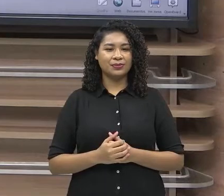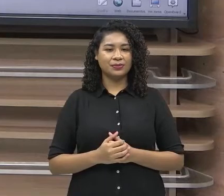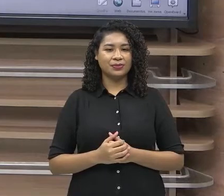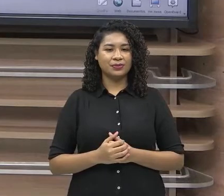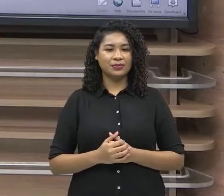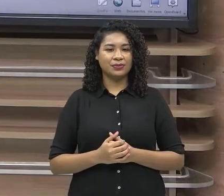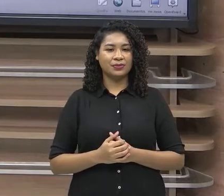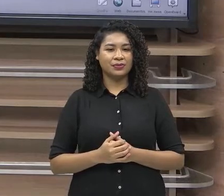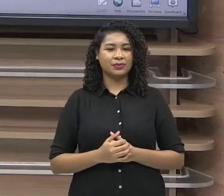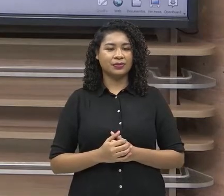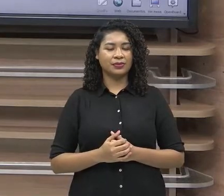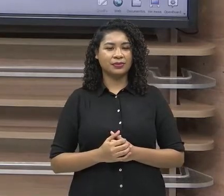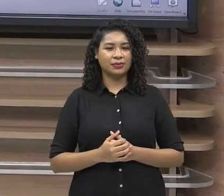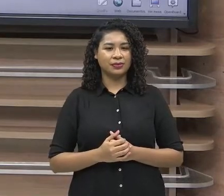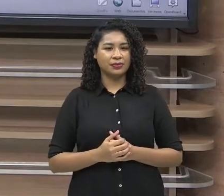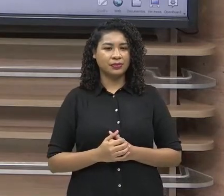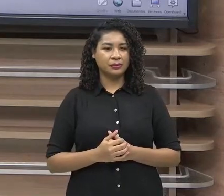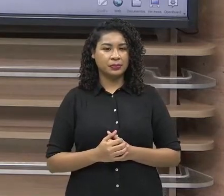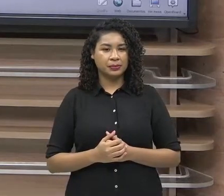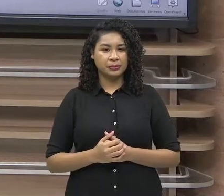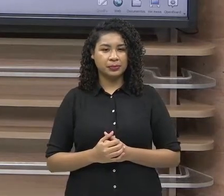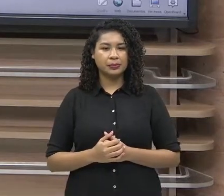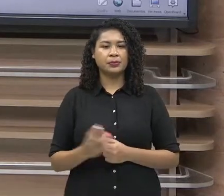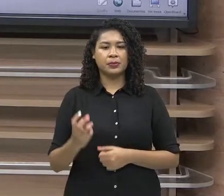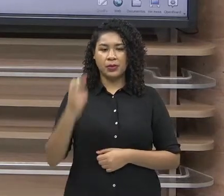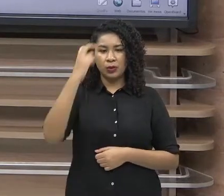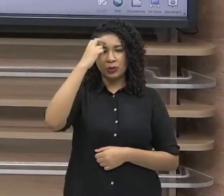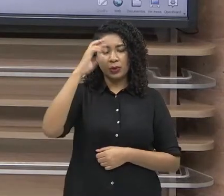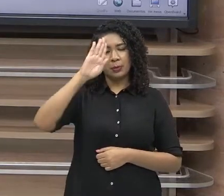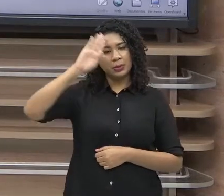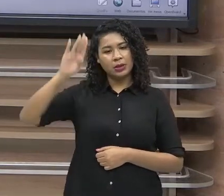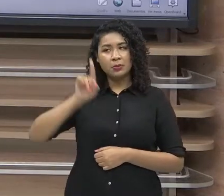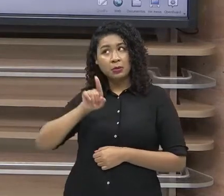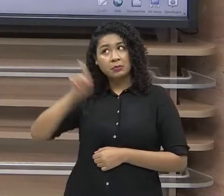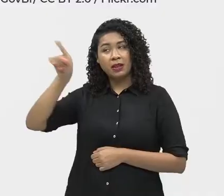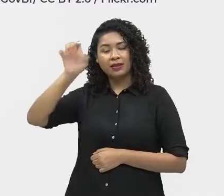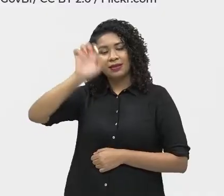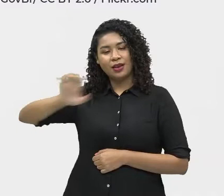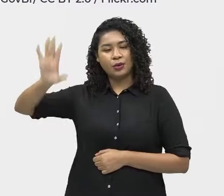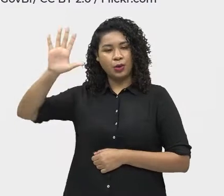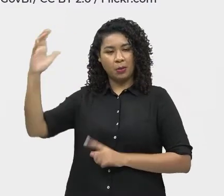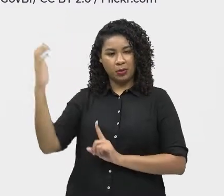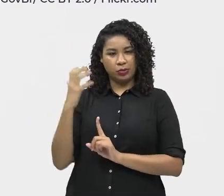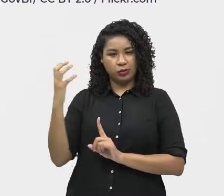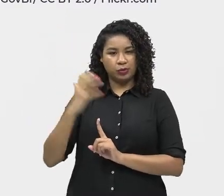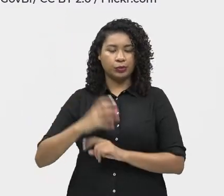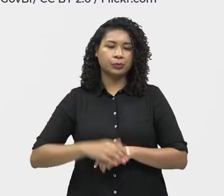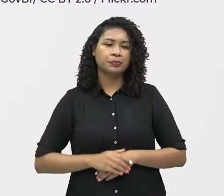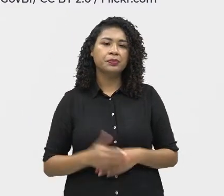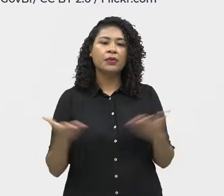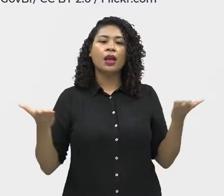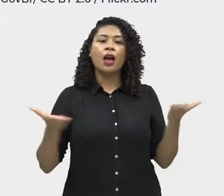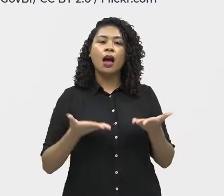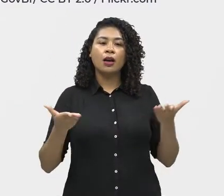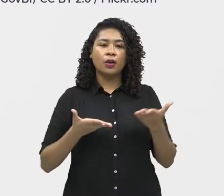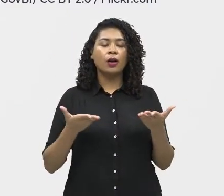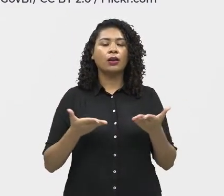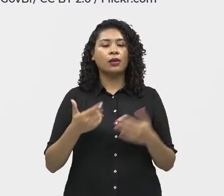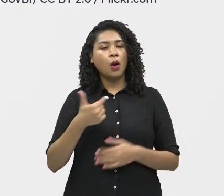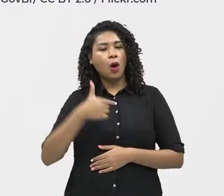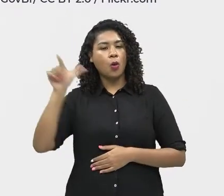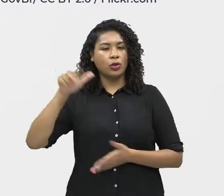culturas, mas também o mais intenso é dos europeus. E vamos conhecer uma dança lá da região sudeste,